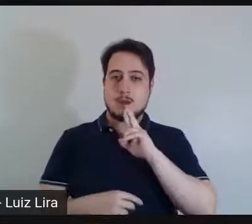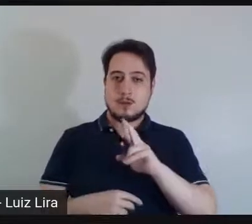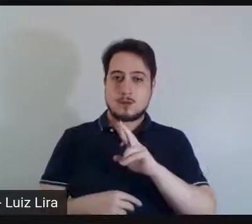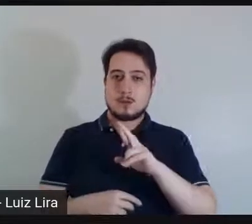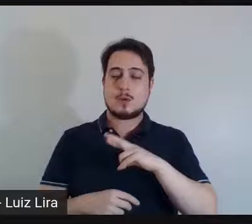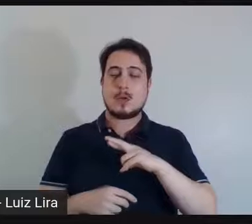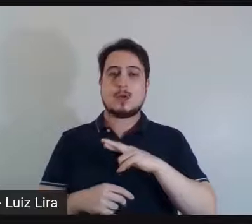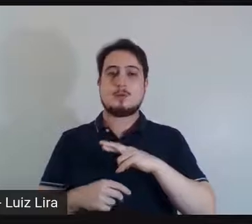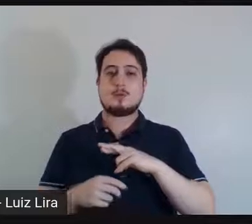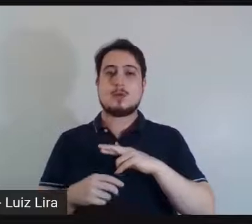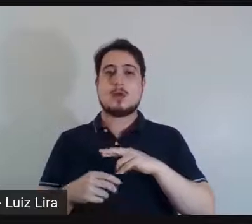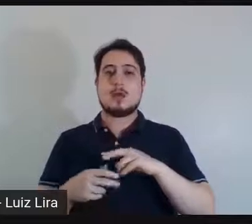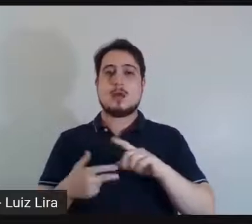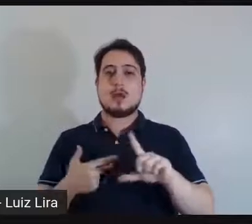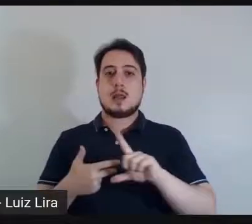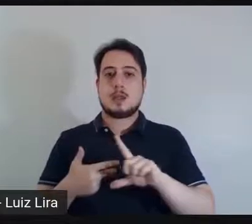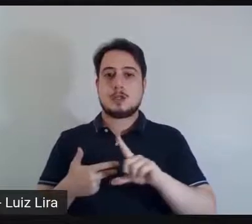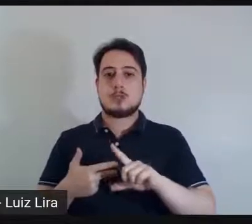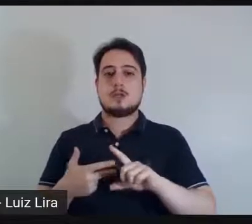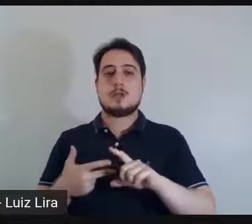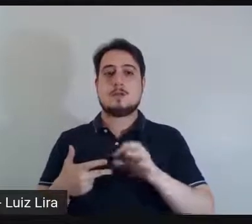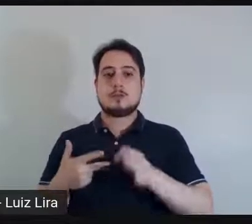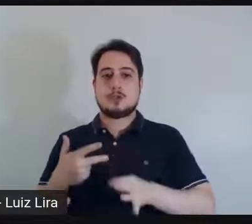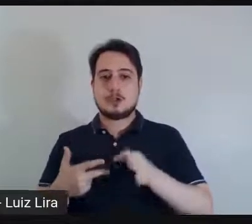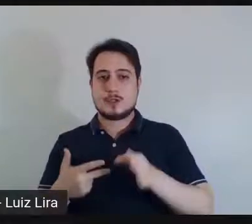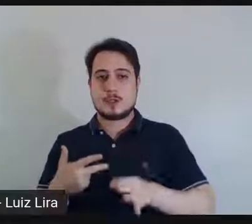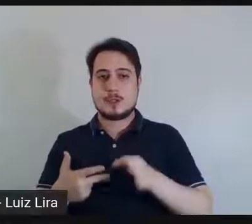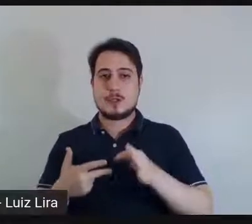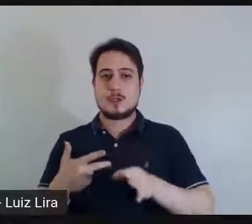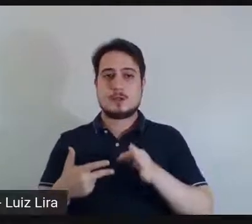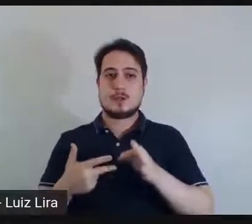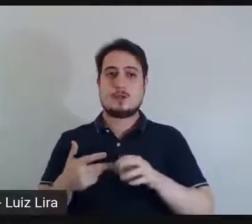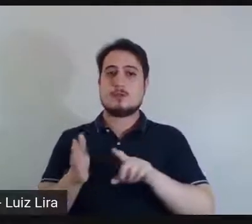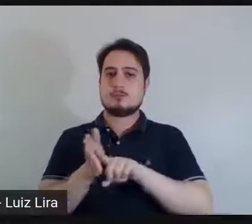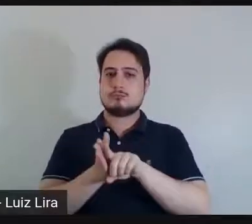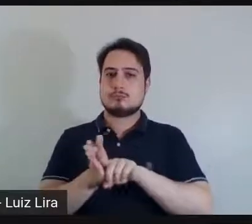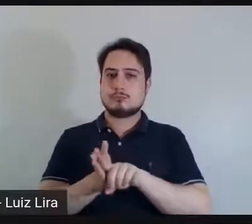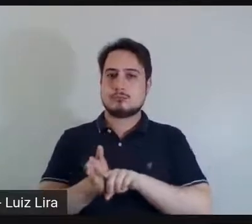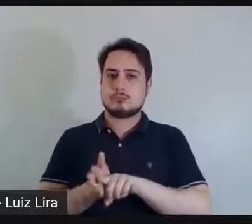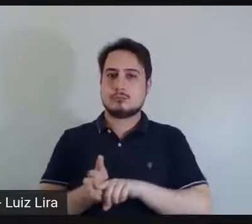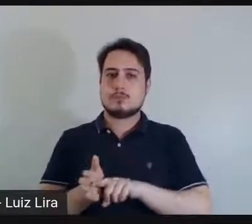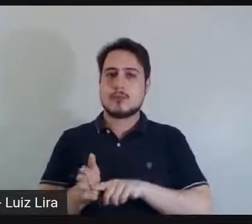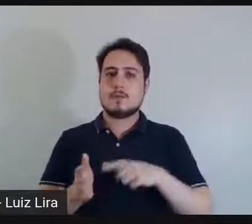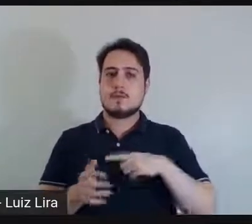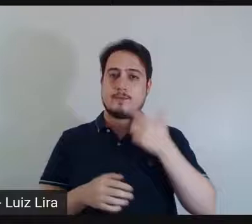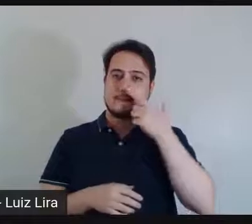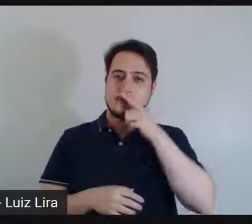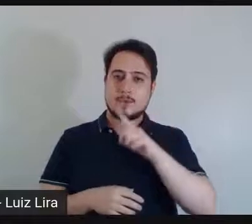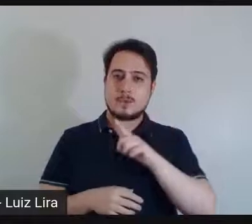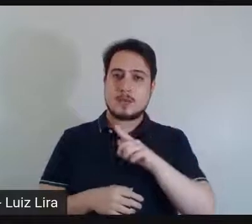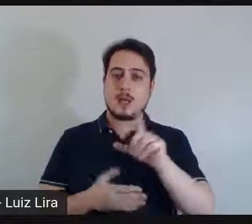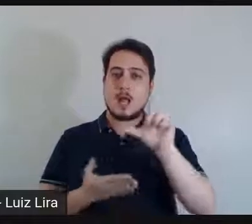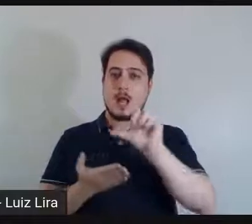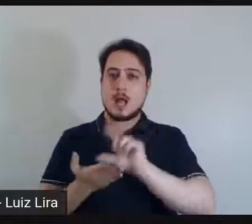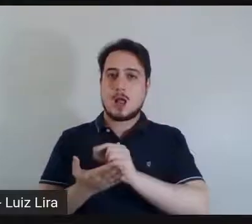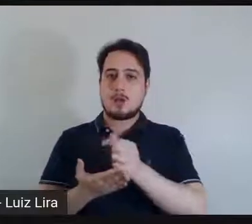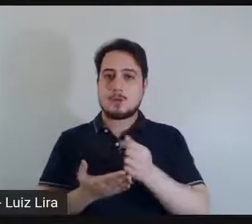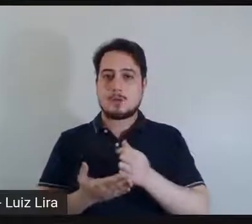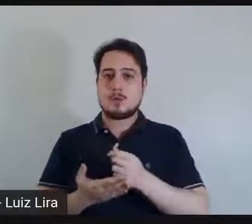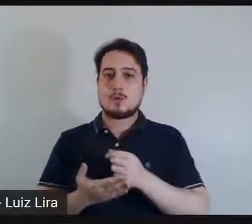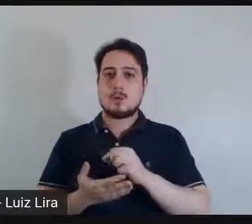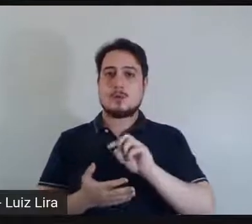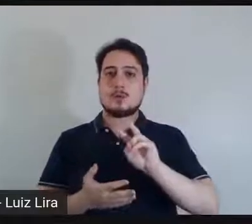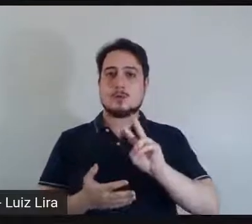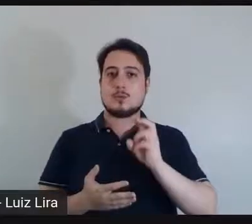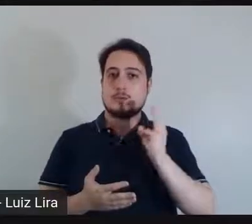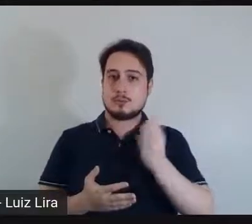aumentou, o legislativo está trabalhando, o executivo está trabalhando, e você consegue economizar 2 bilhões e 200 por ano. Qual é a sua ação? O que